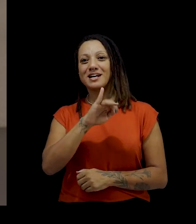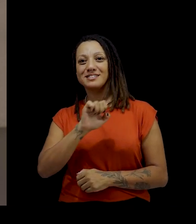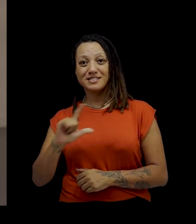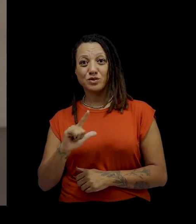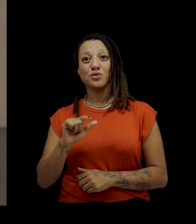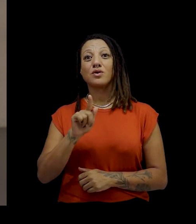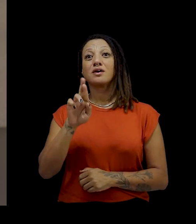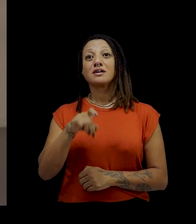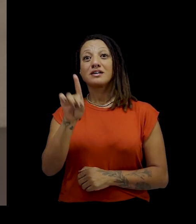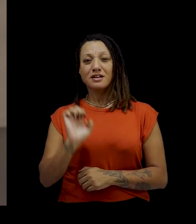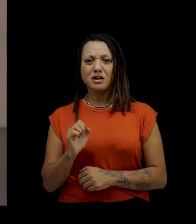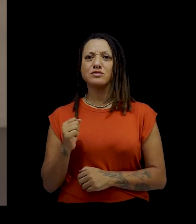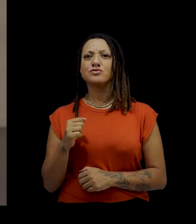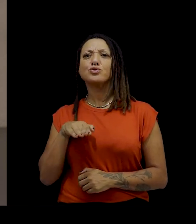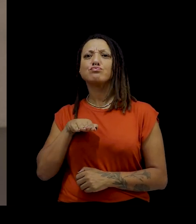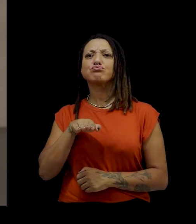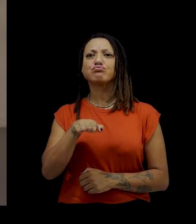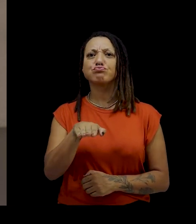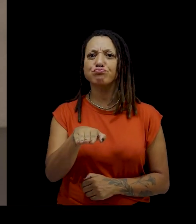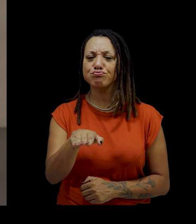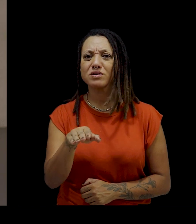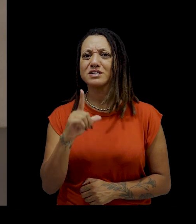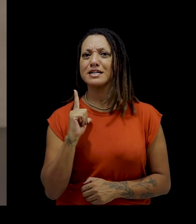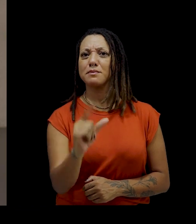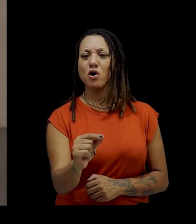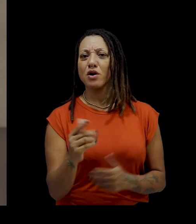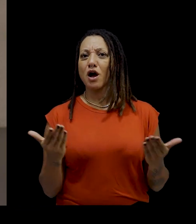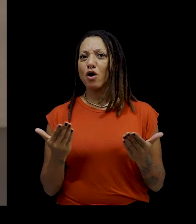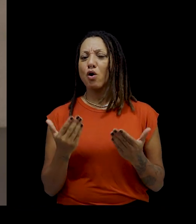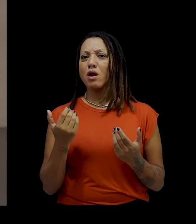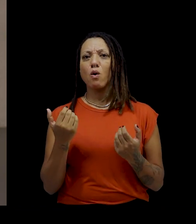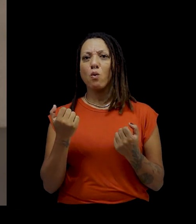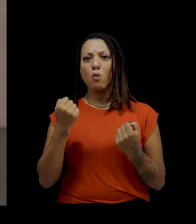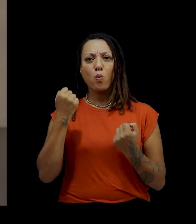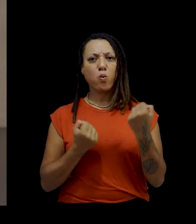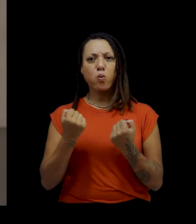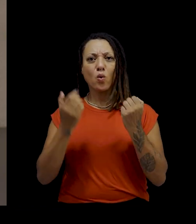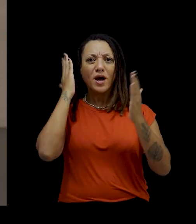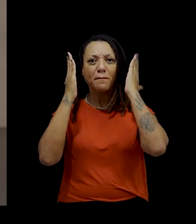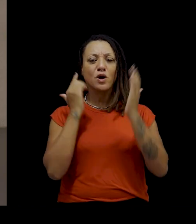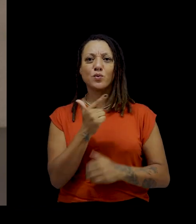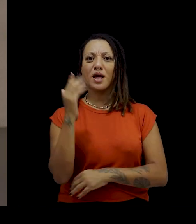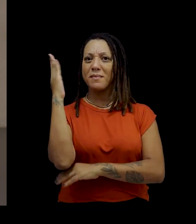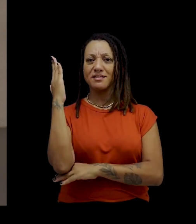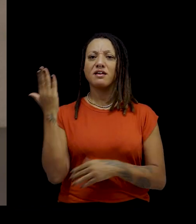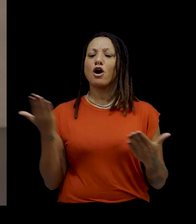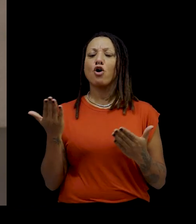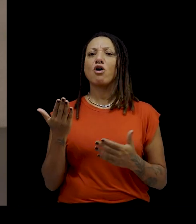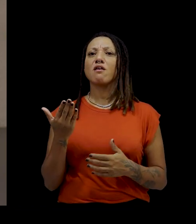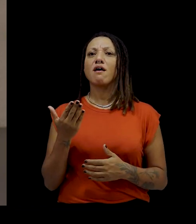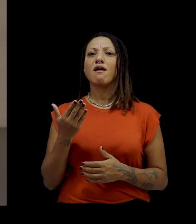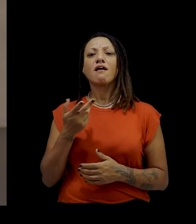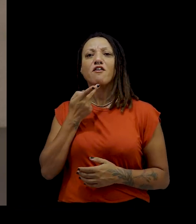que é o Pereio, passa por ela e ele já está indo embora, e agora ele não tem mais nem madeira no caminhão dele, ele tem gado, ele fala, agora